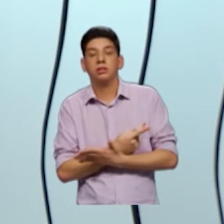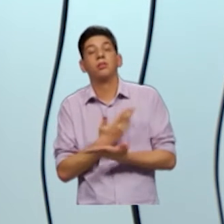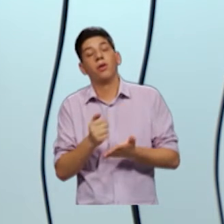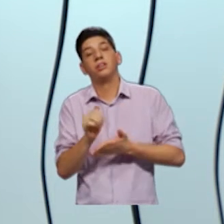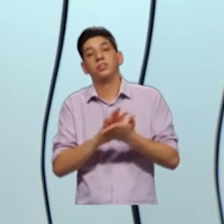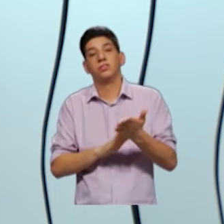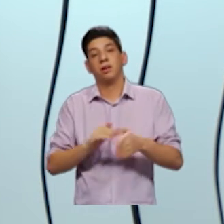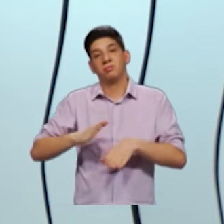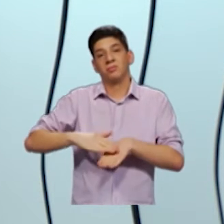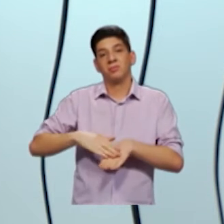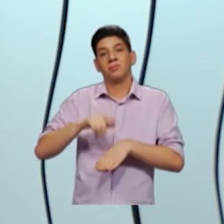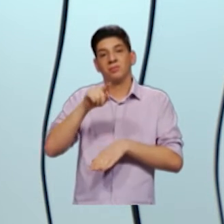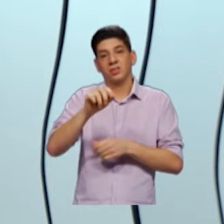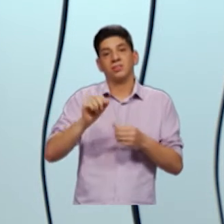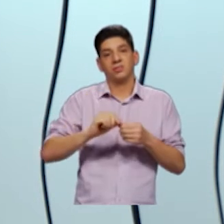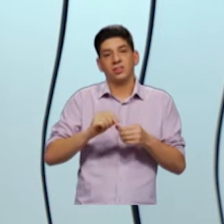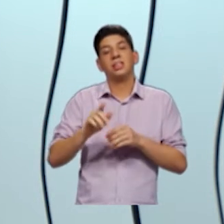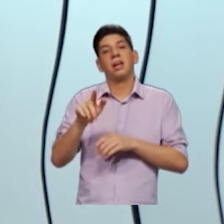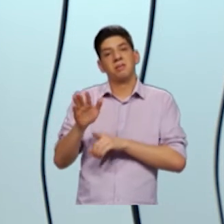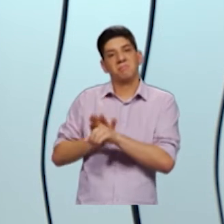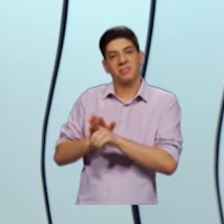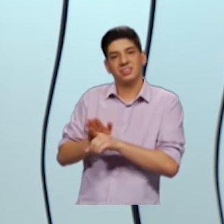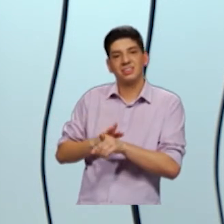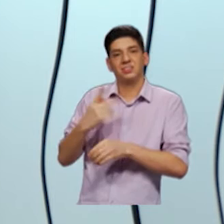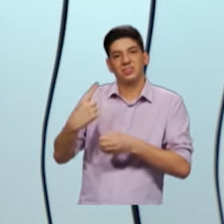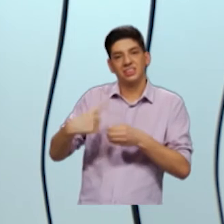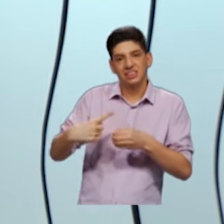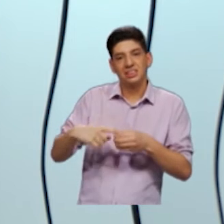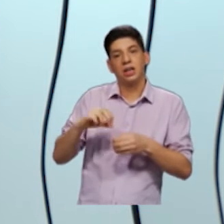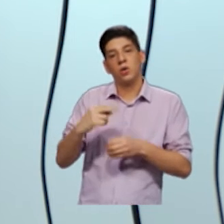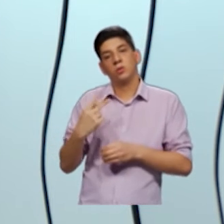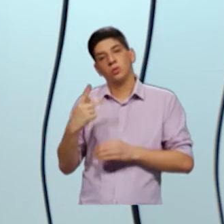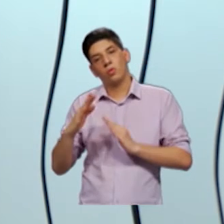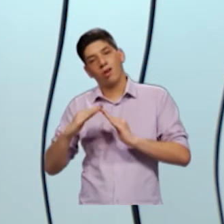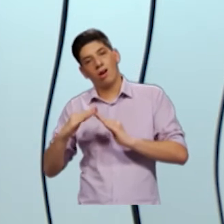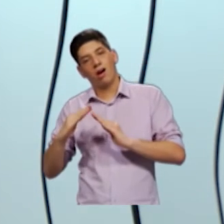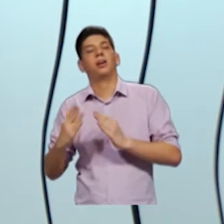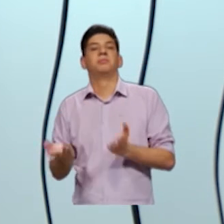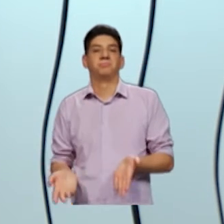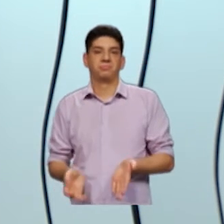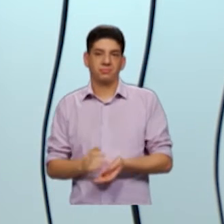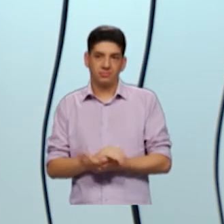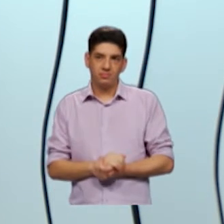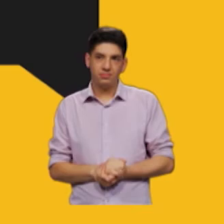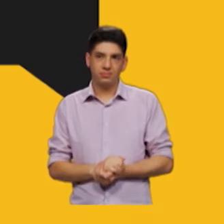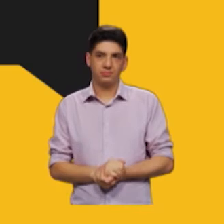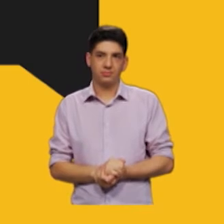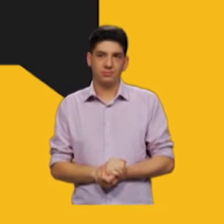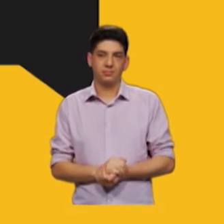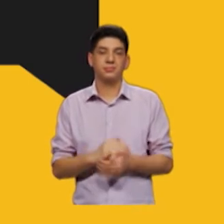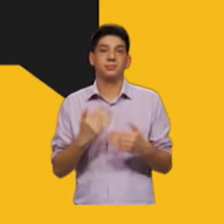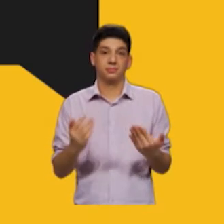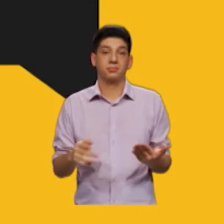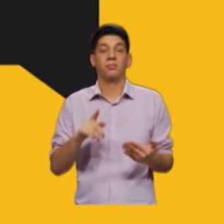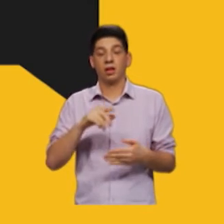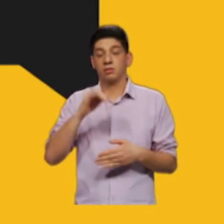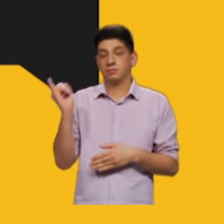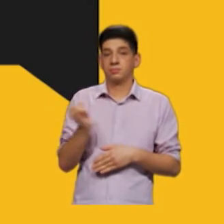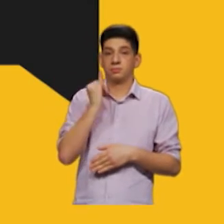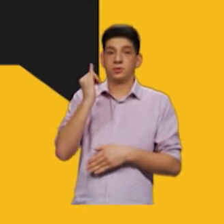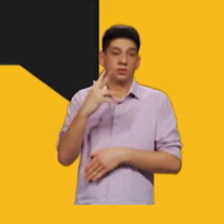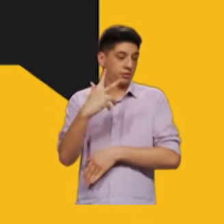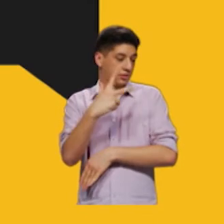assistindo, fazer aí uma pesquisa aí na sua cidade, na sua casa. Então, é necessário